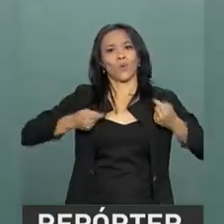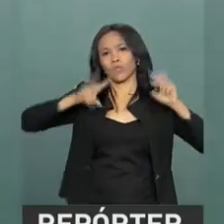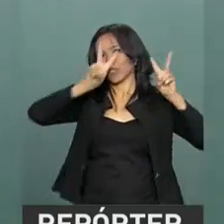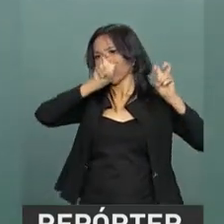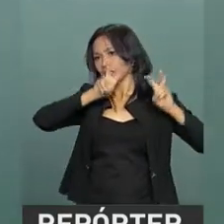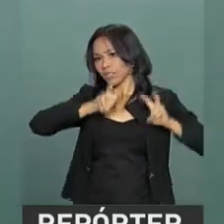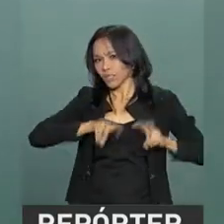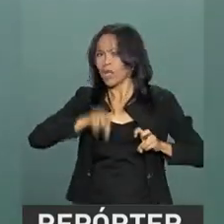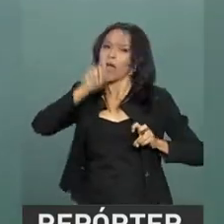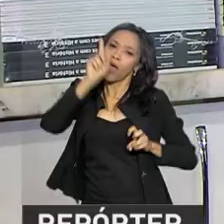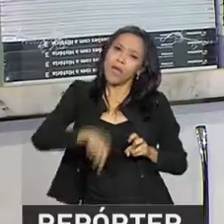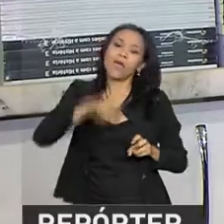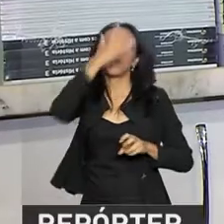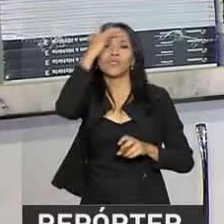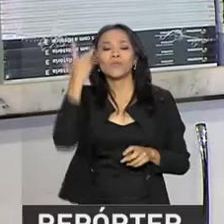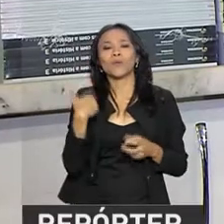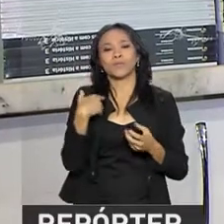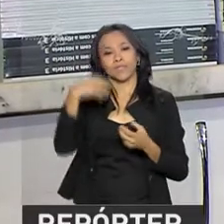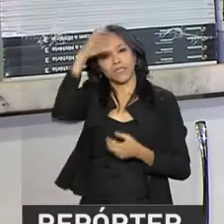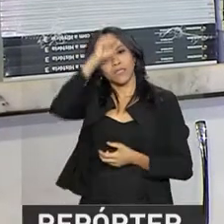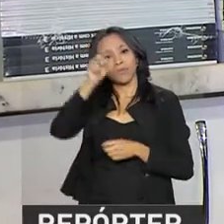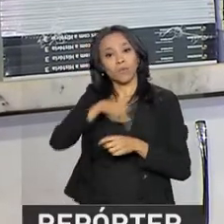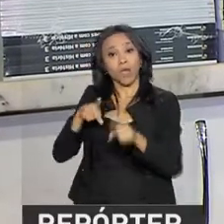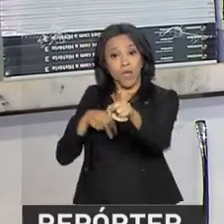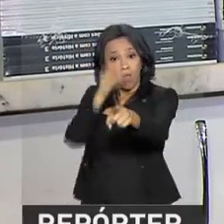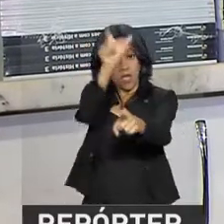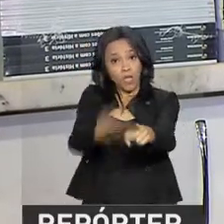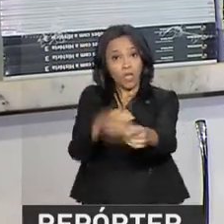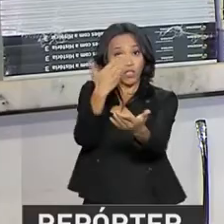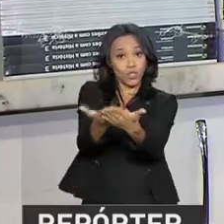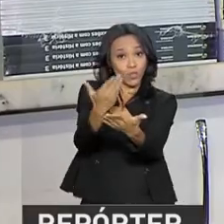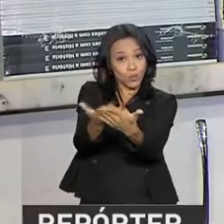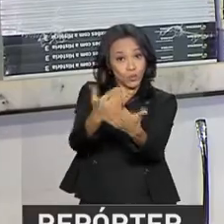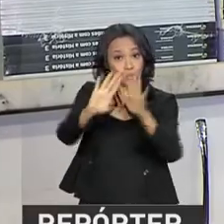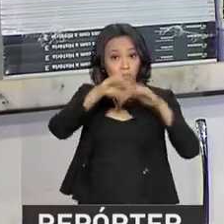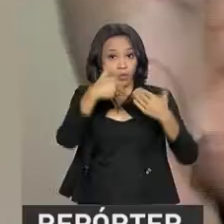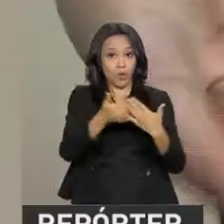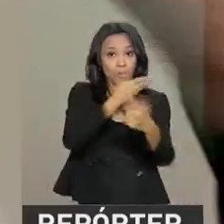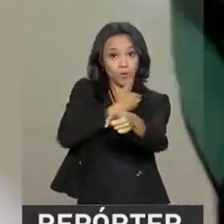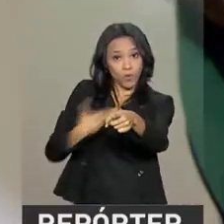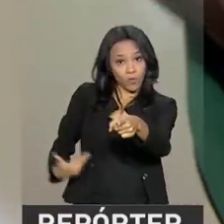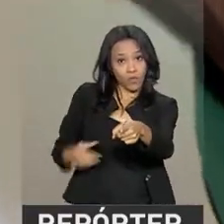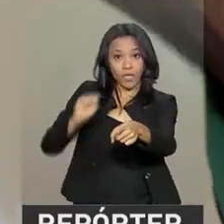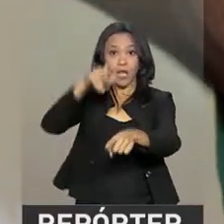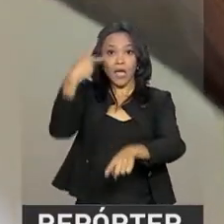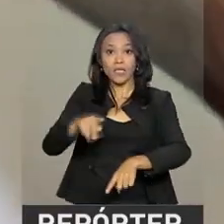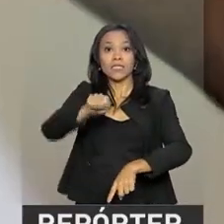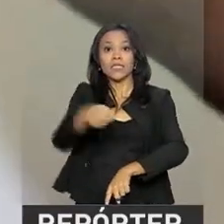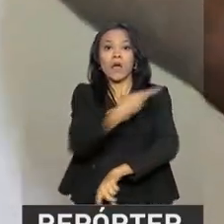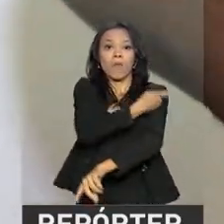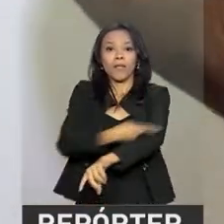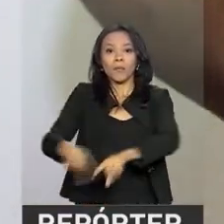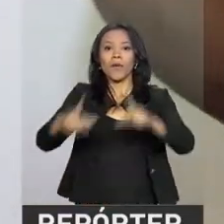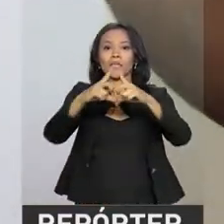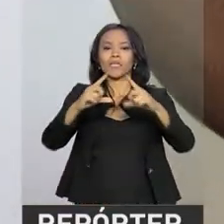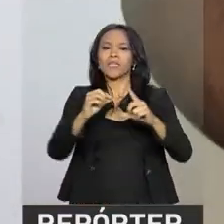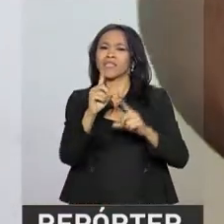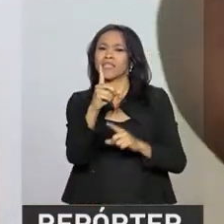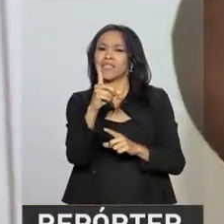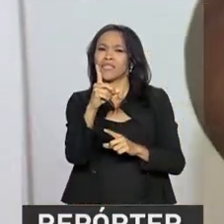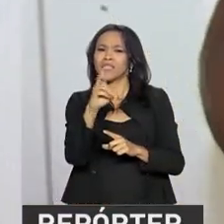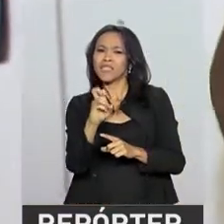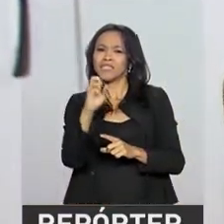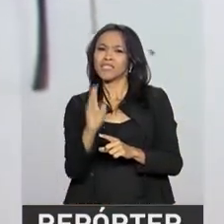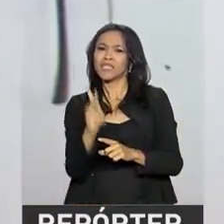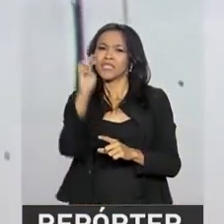por educadores jonas estuda em uma escola pública no paranoá região administrativa a 15 quilômetros de brasília ele